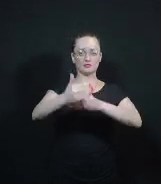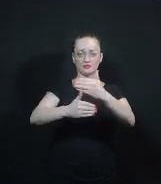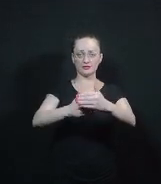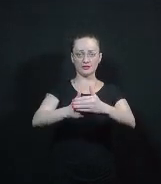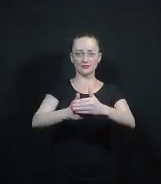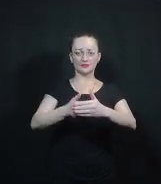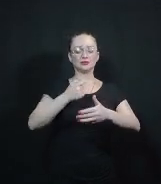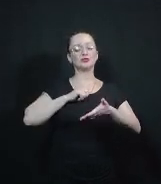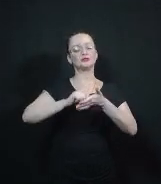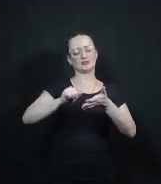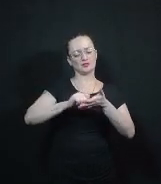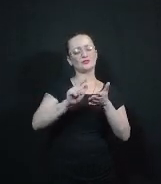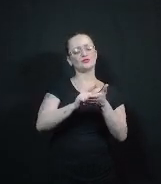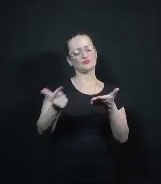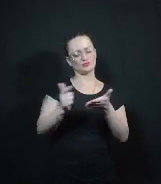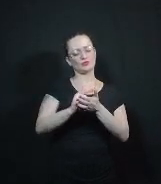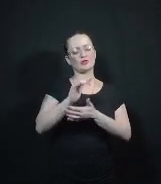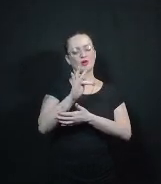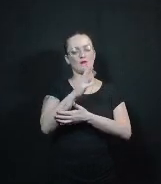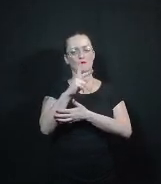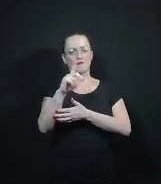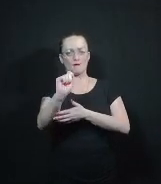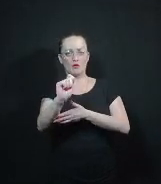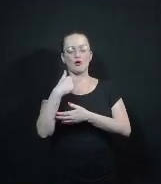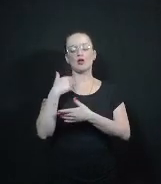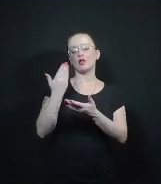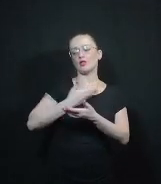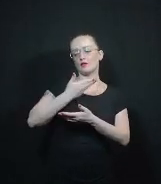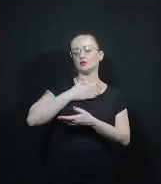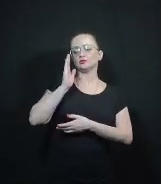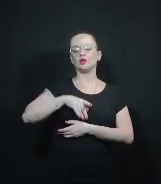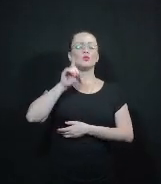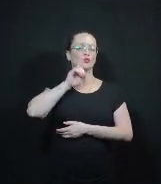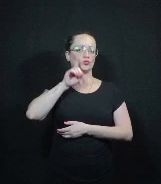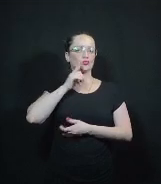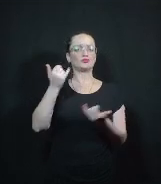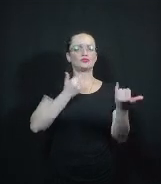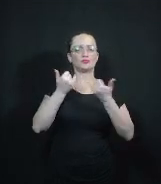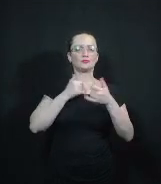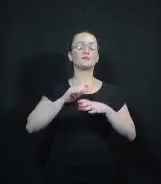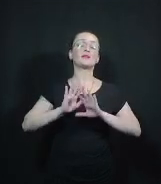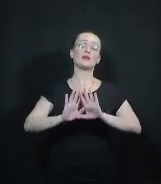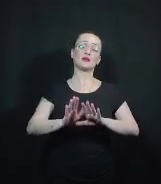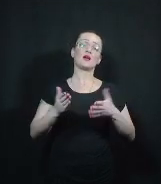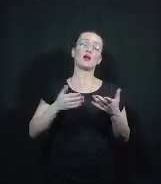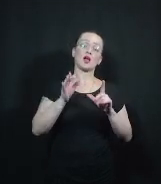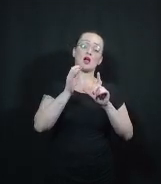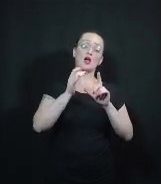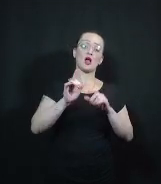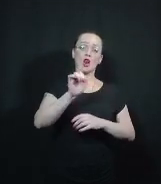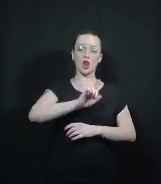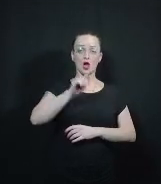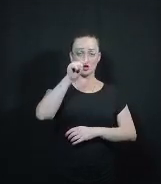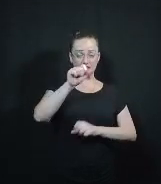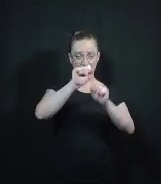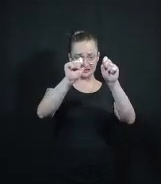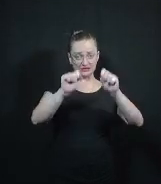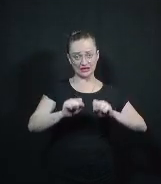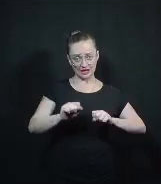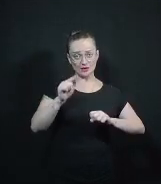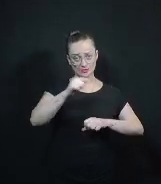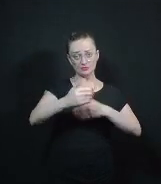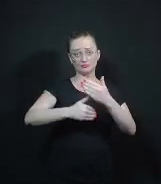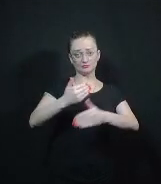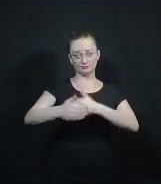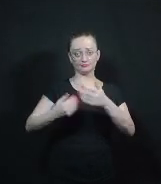escrevi na Folha isso, um estudo de colegas dos Estados Unidos que estavam apontando para isso. A lógica desse sistema, desse processo